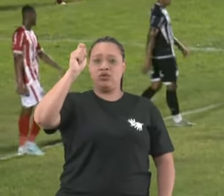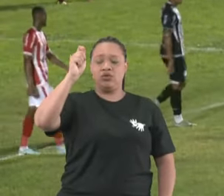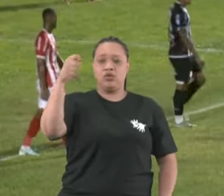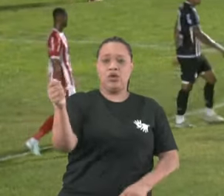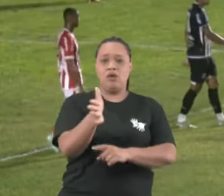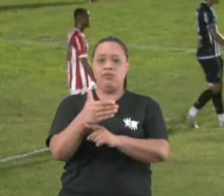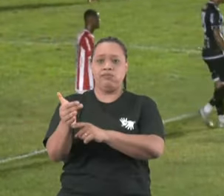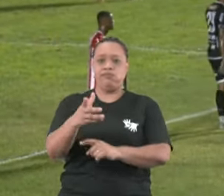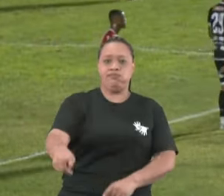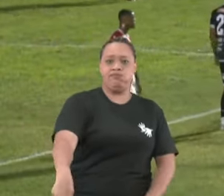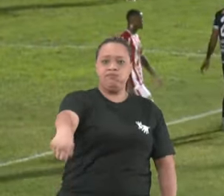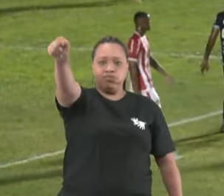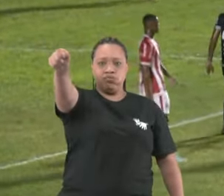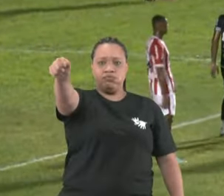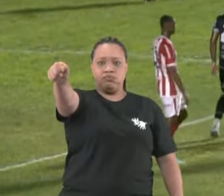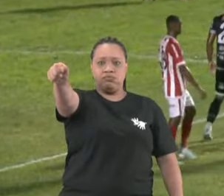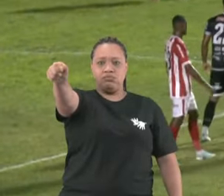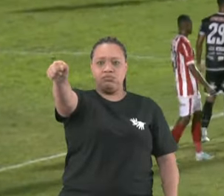Formiga.